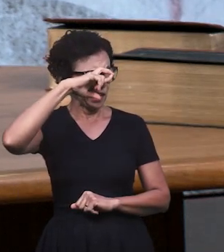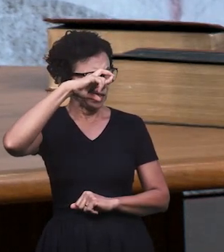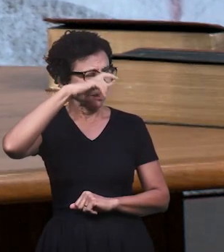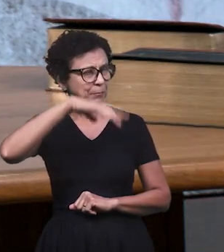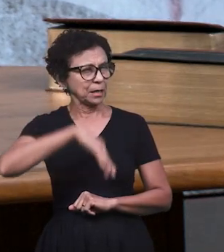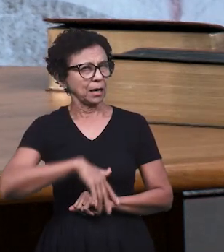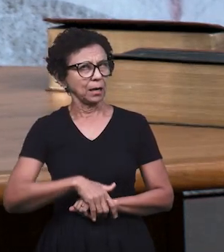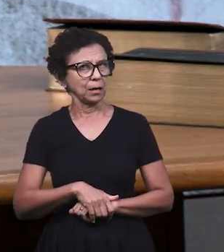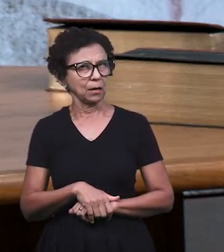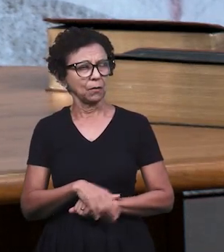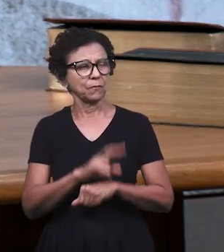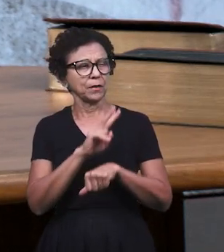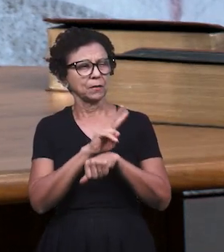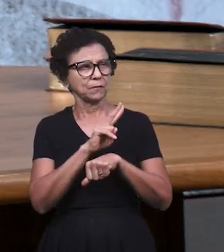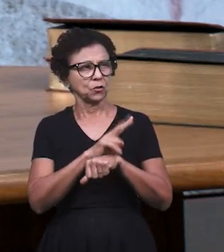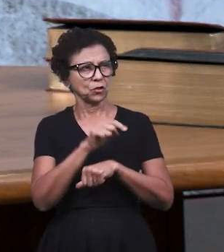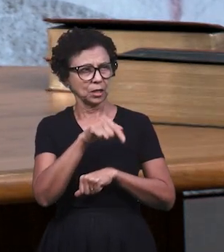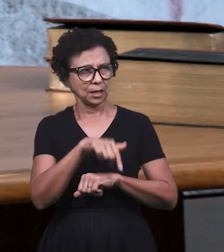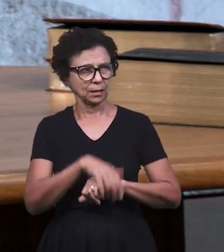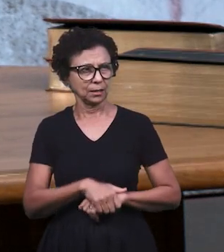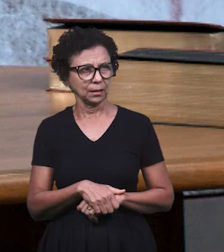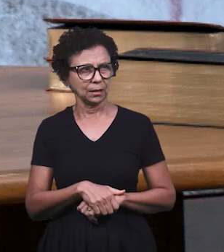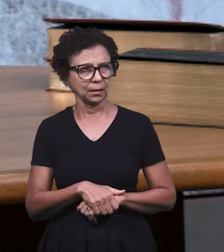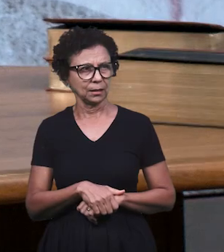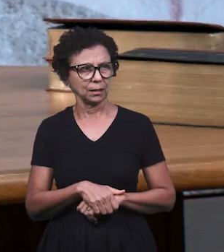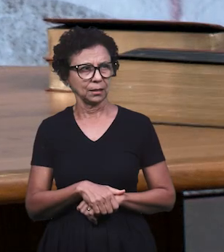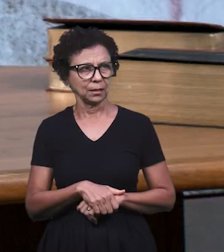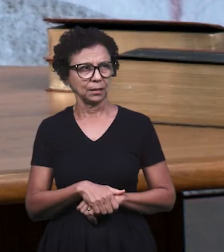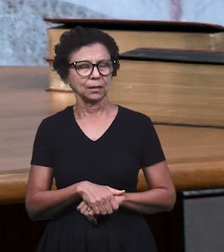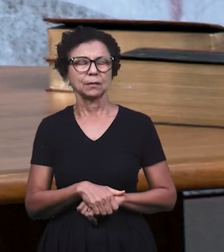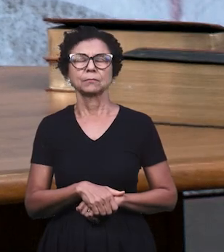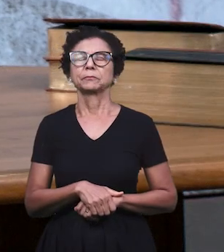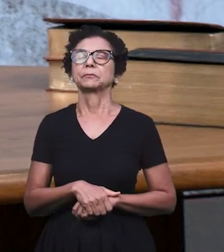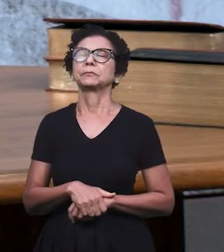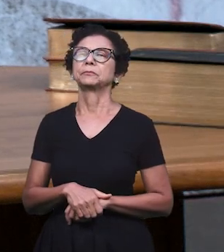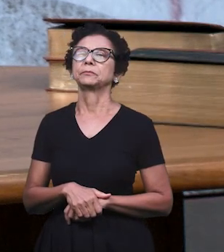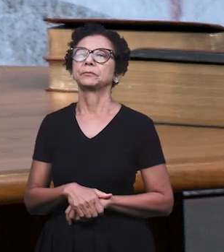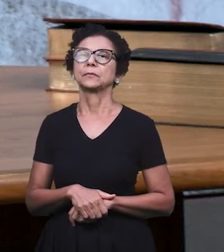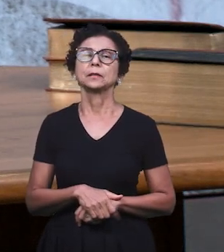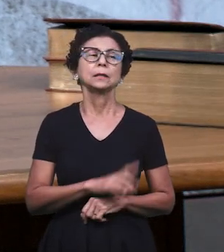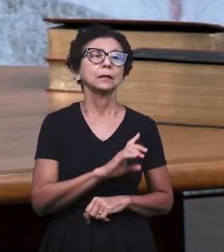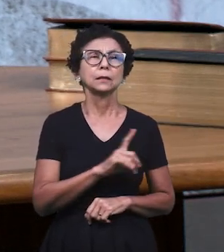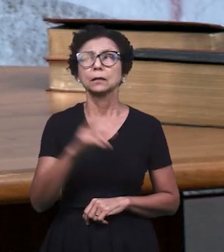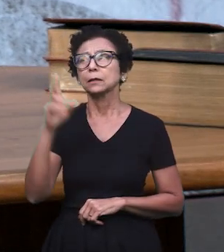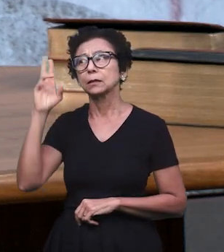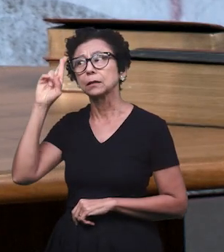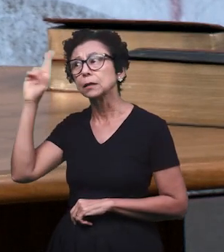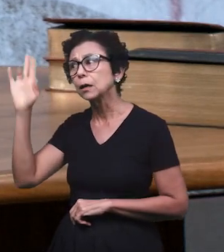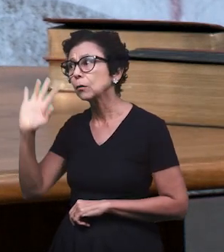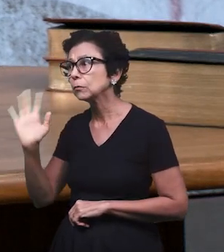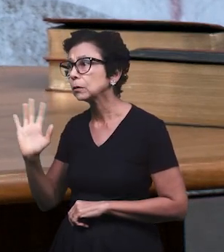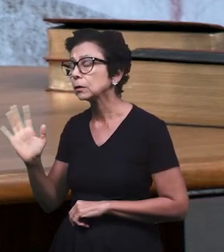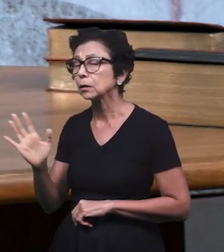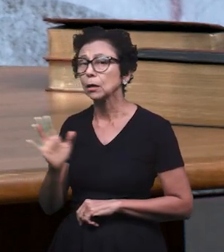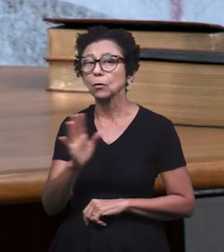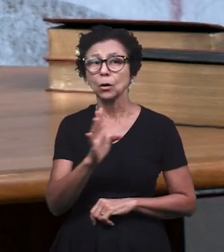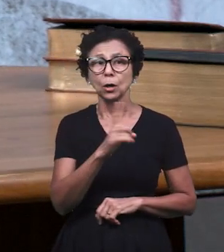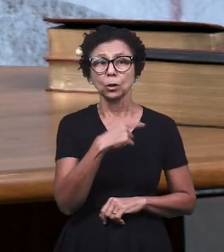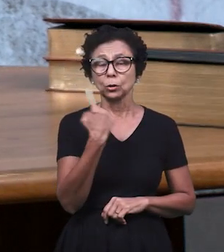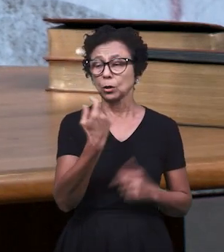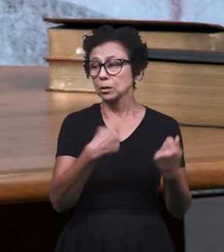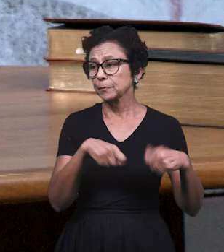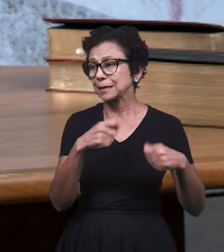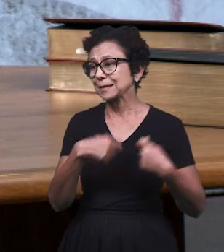lhe disseram: não, senhor meu, mas teus servos vieram a comprar mantimento. Todos